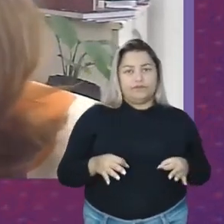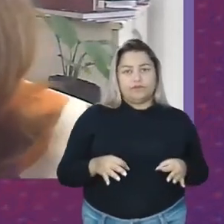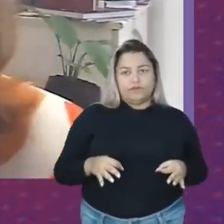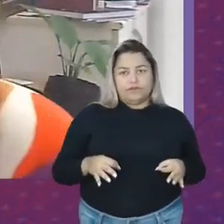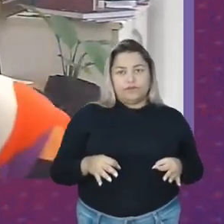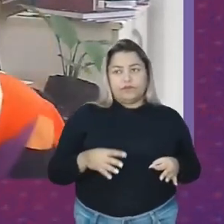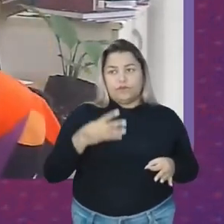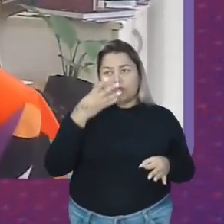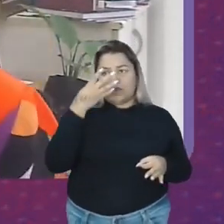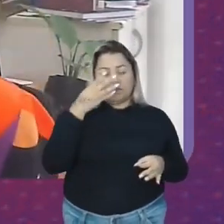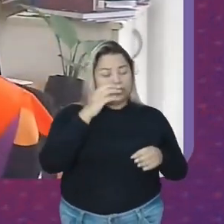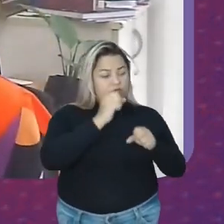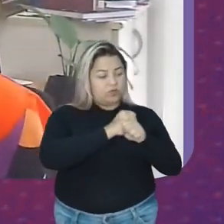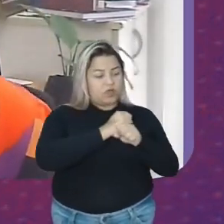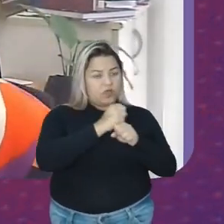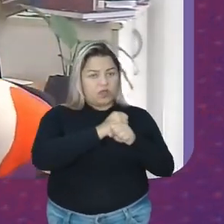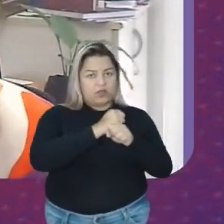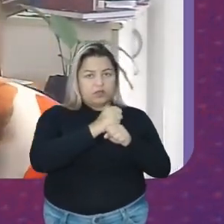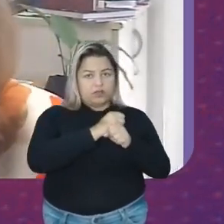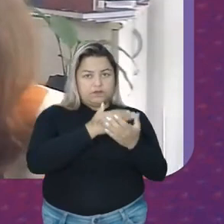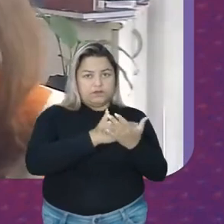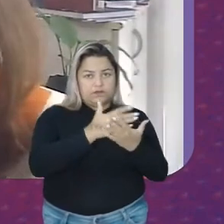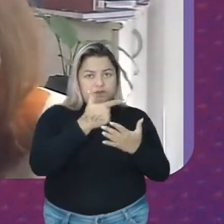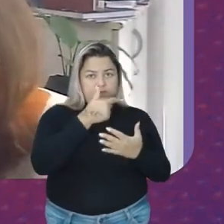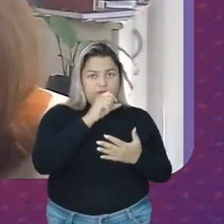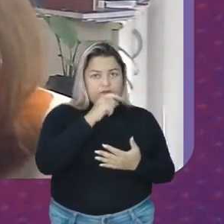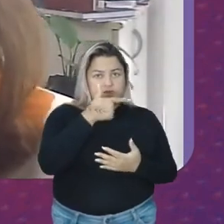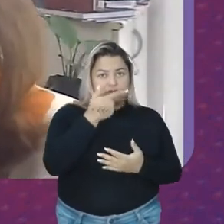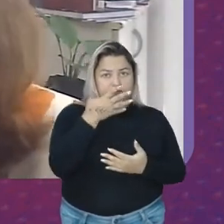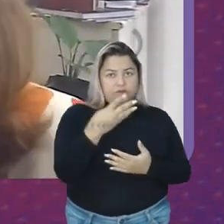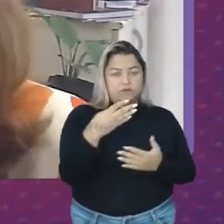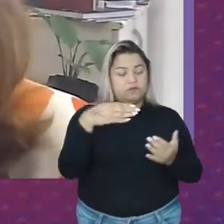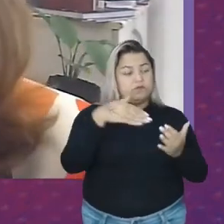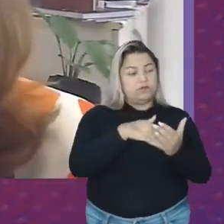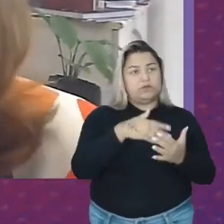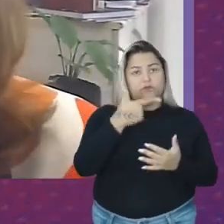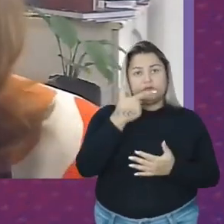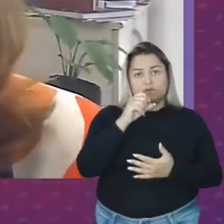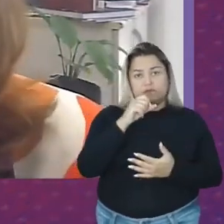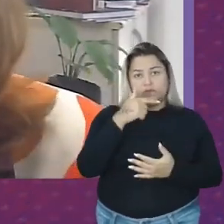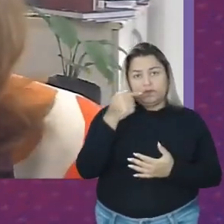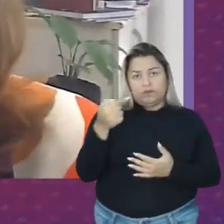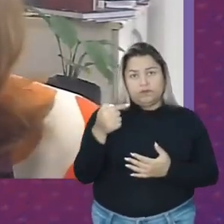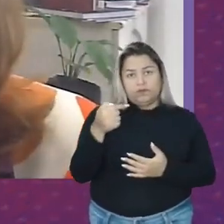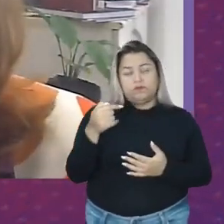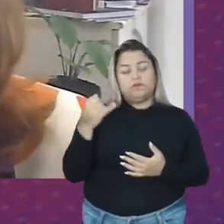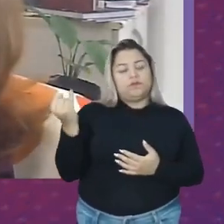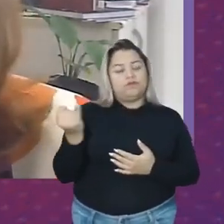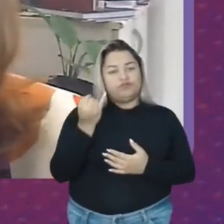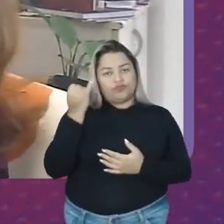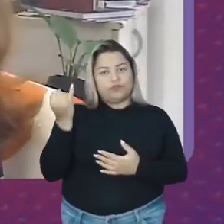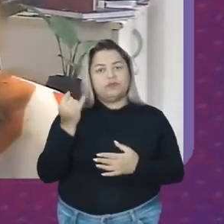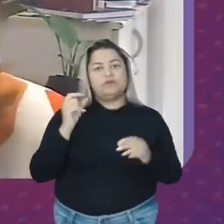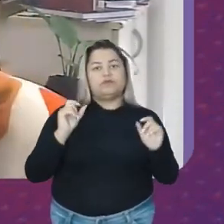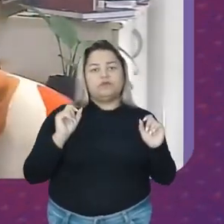para 4 anos. Começa em 2024 até 2027. É bem importante a